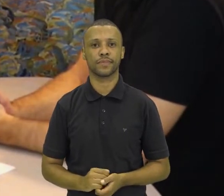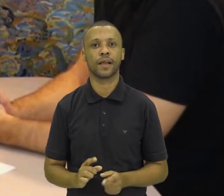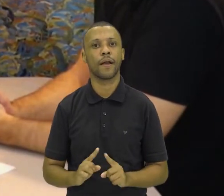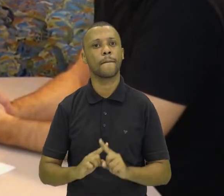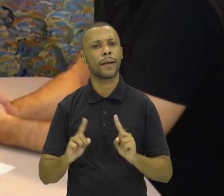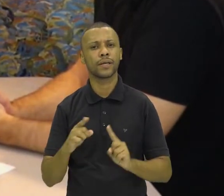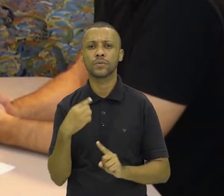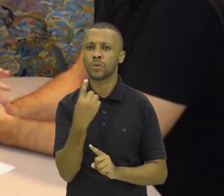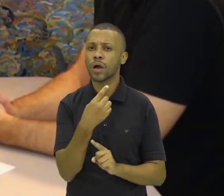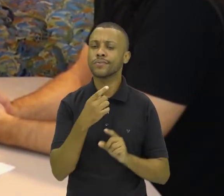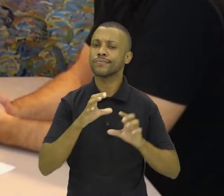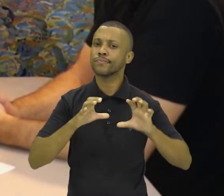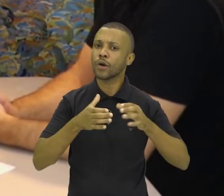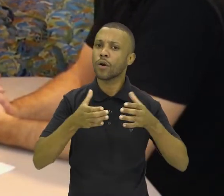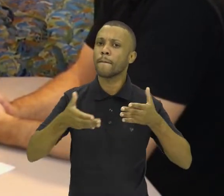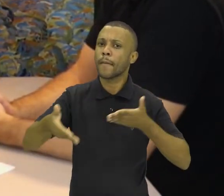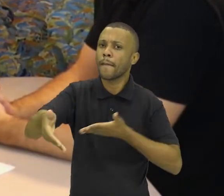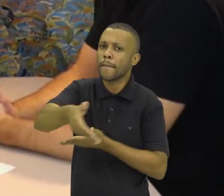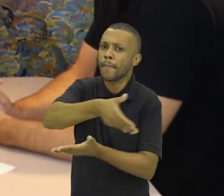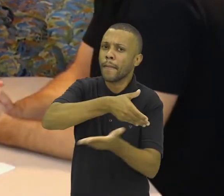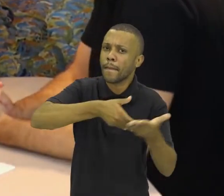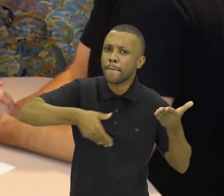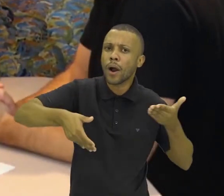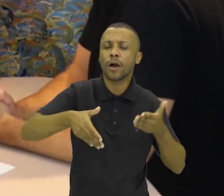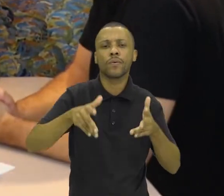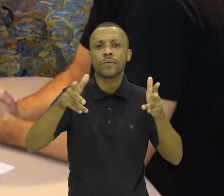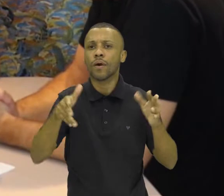Mas nós somos aqui quase uma família, né?